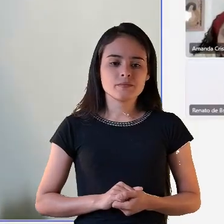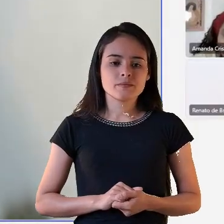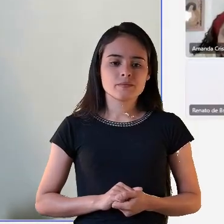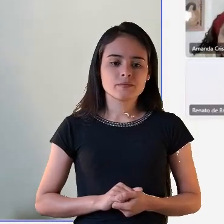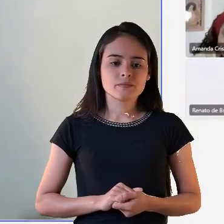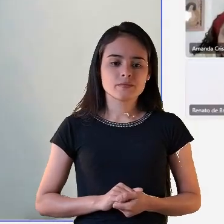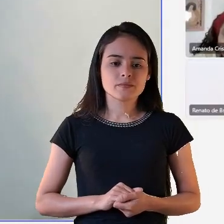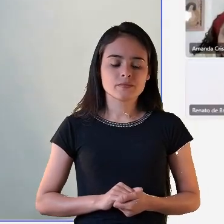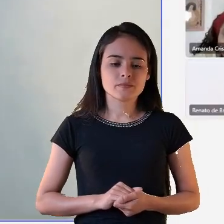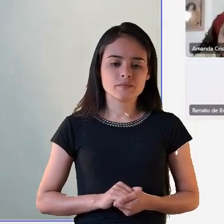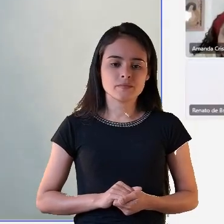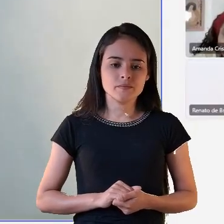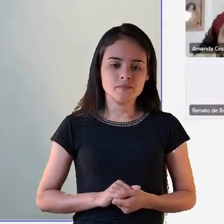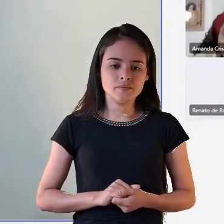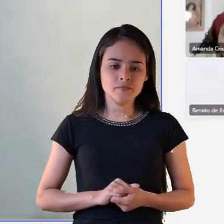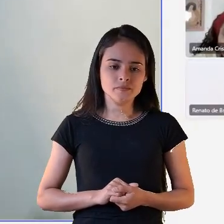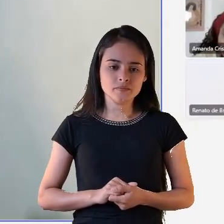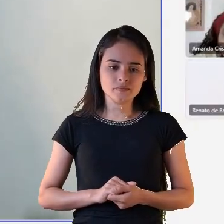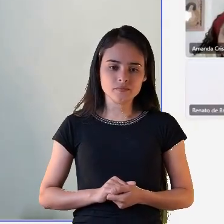do